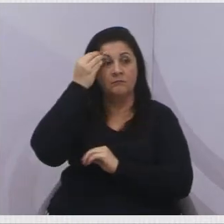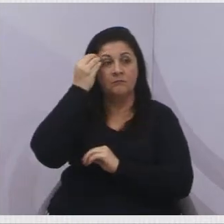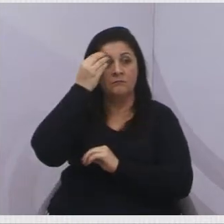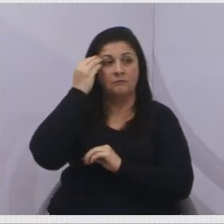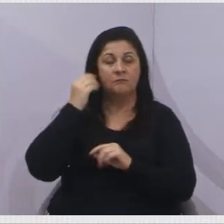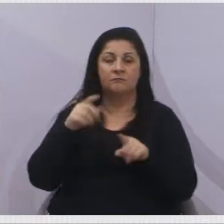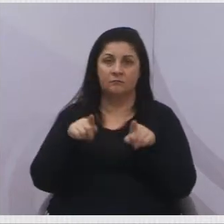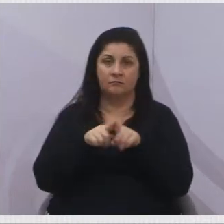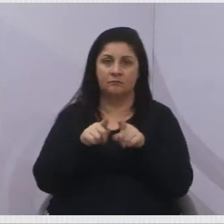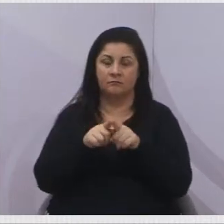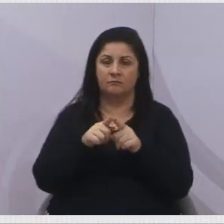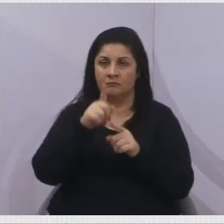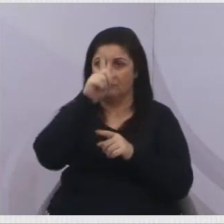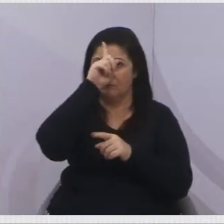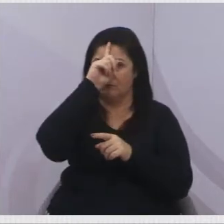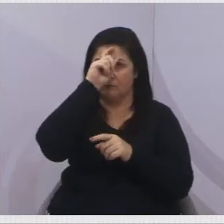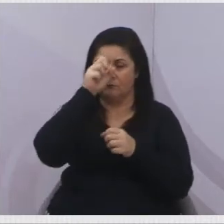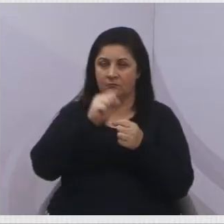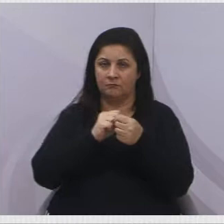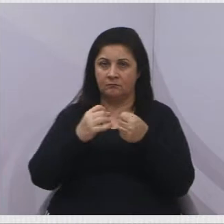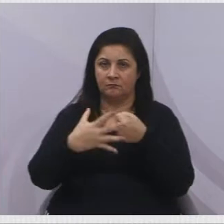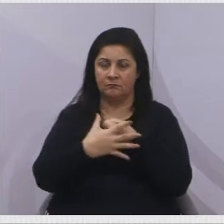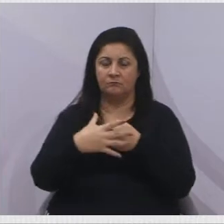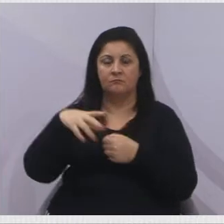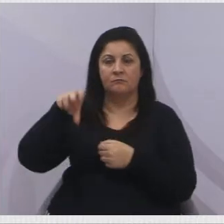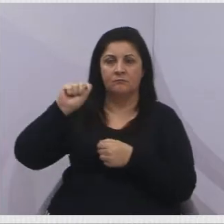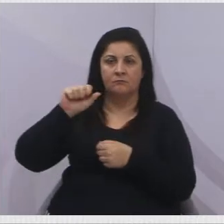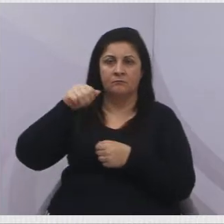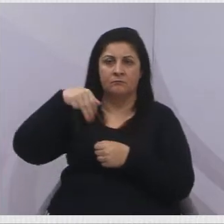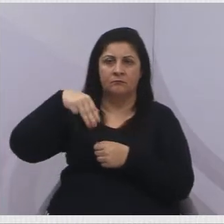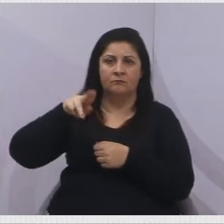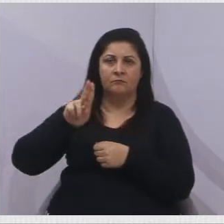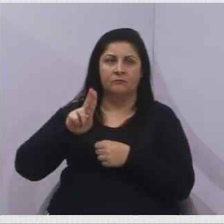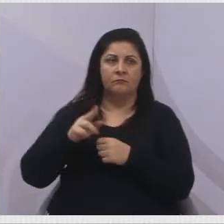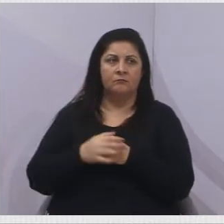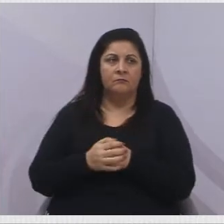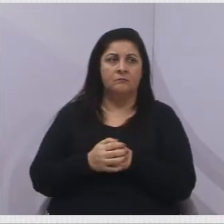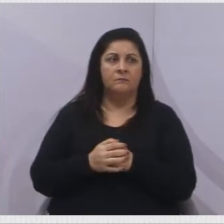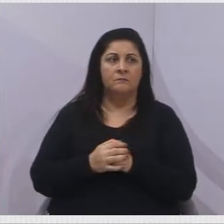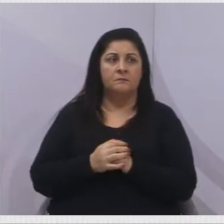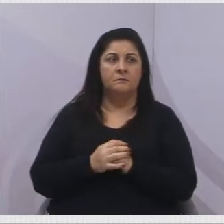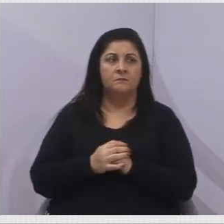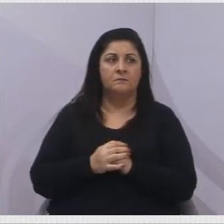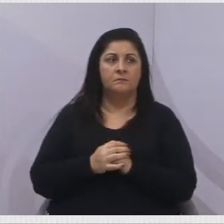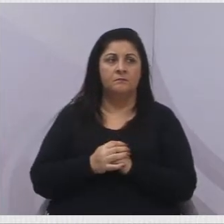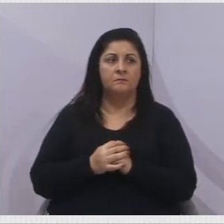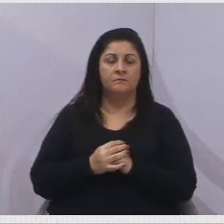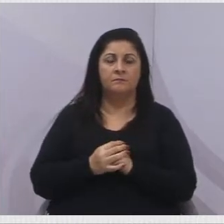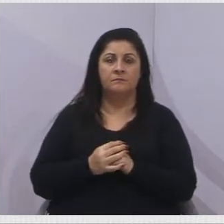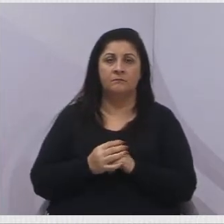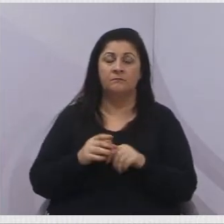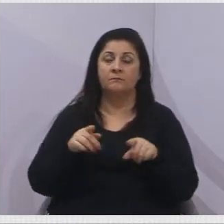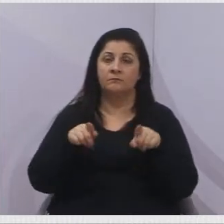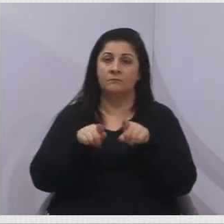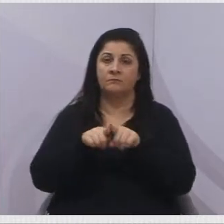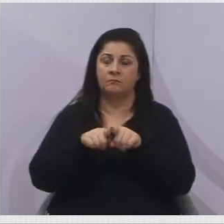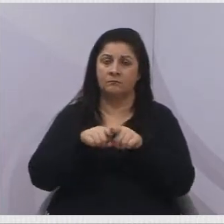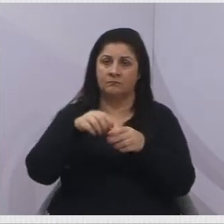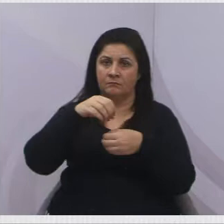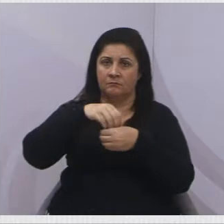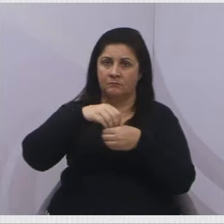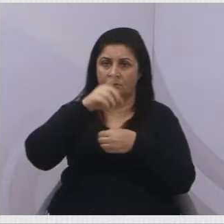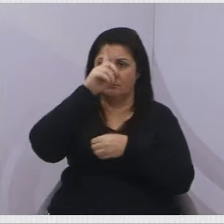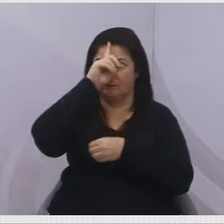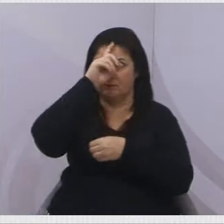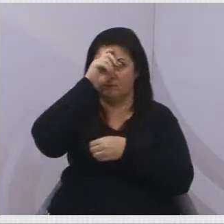atendimento Covid e o SAMU. Ainda na atenção hospitalar, nós temos na Santa Casa de Misericórdia